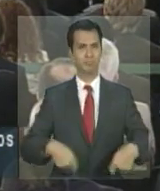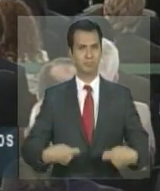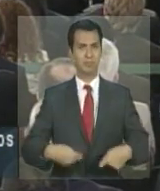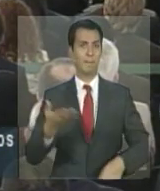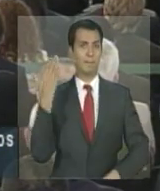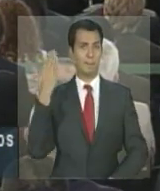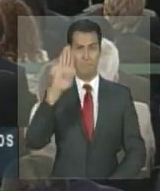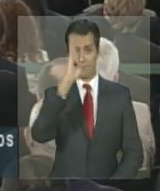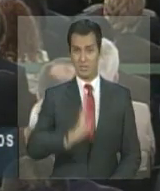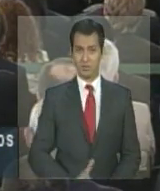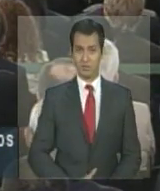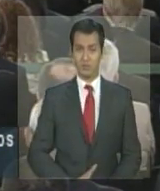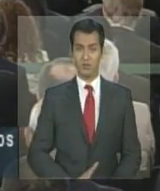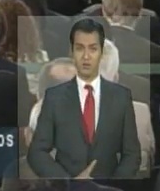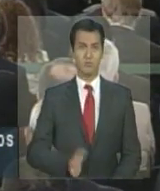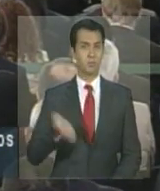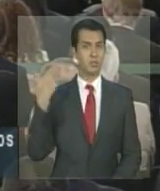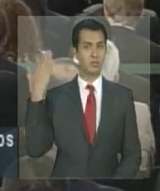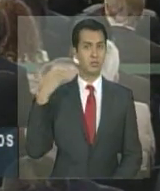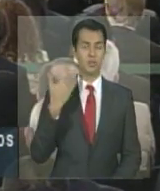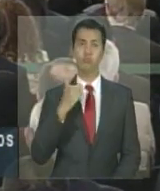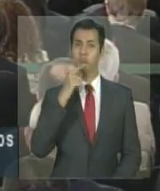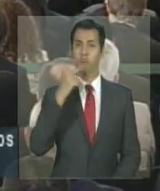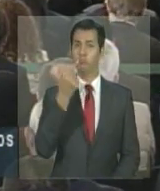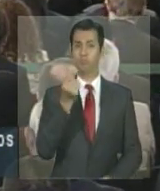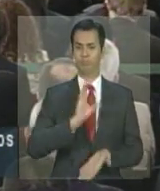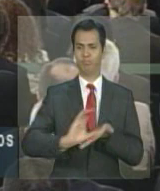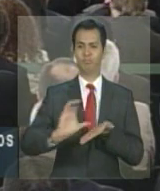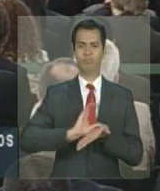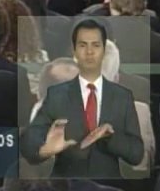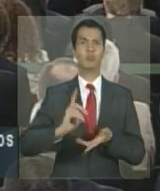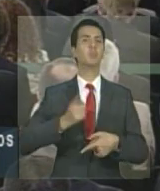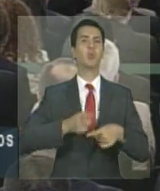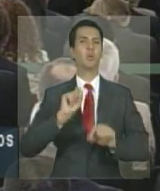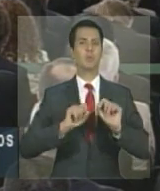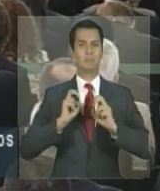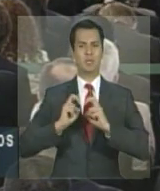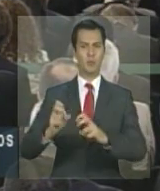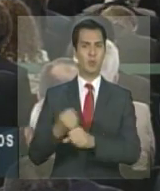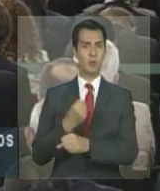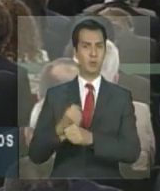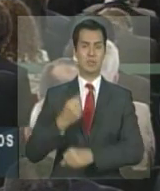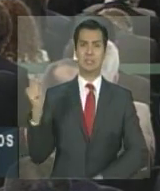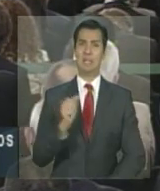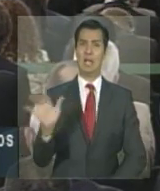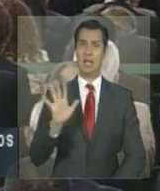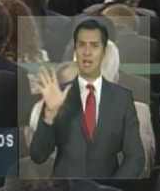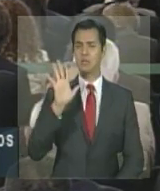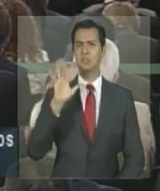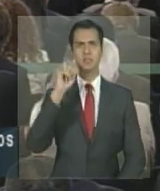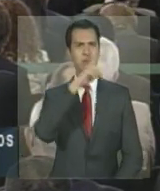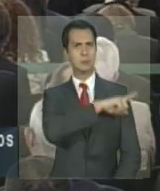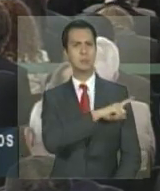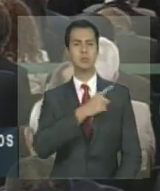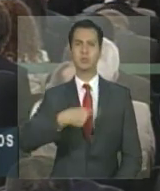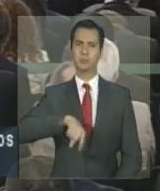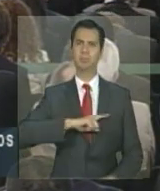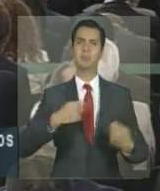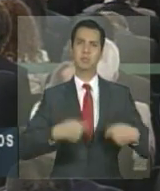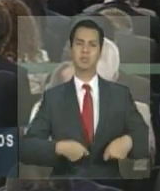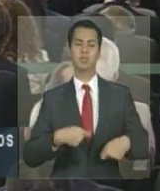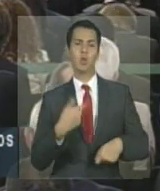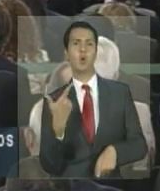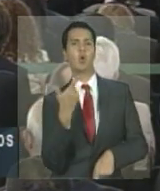que não tinha condições de investir em metrô, porque metrô era muito caro, nós tínhamos de utilizar